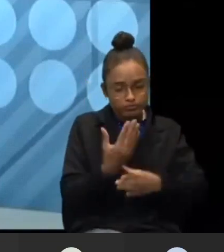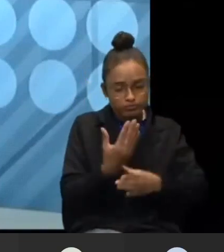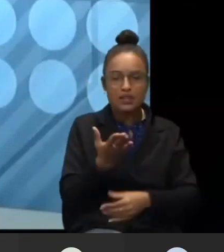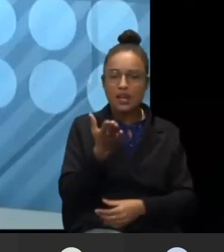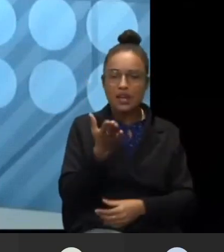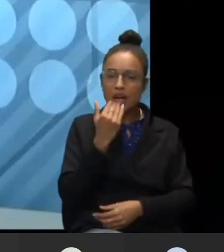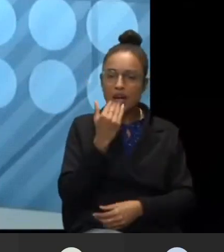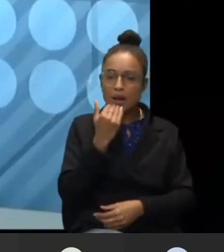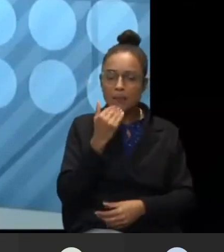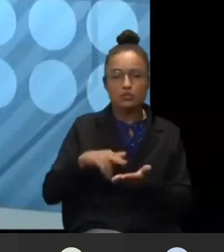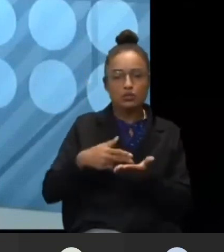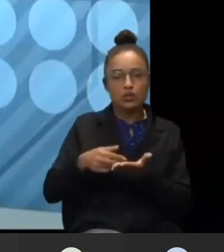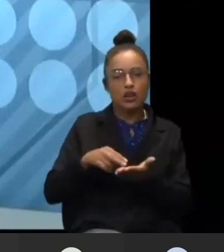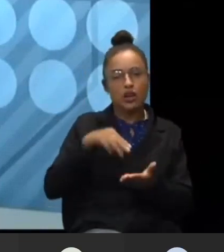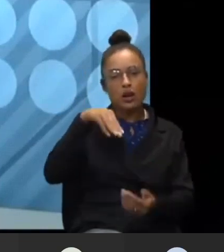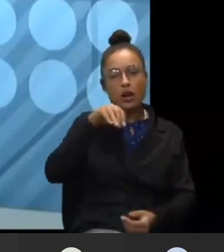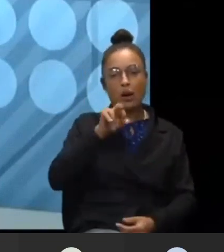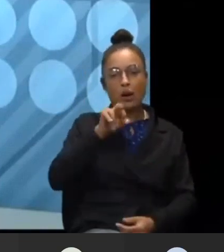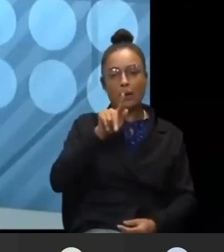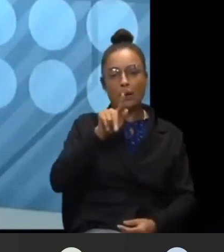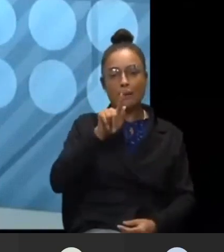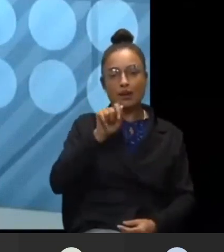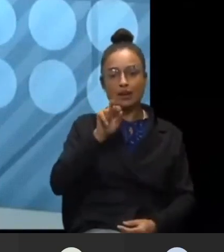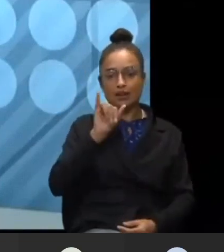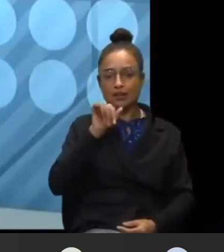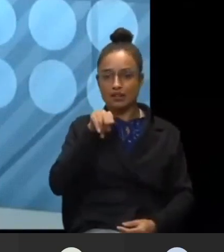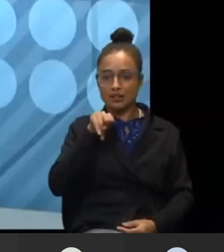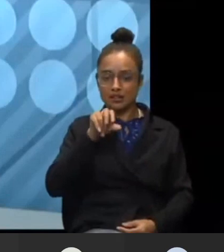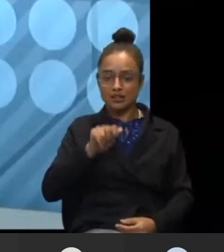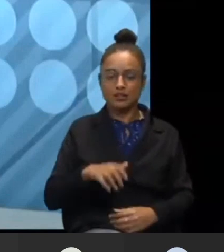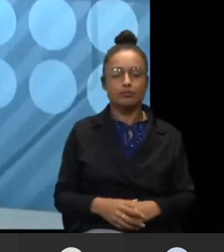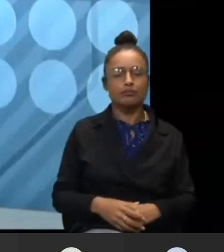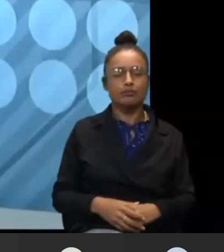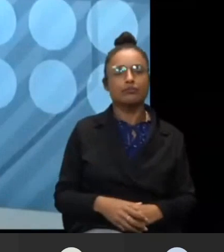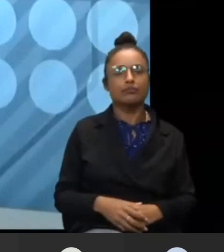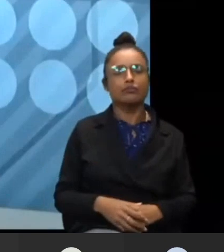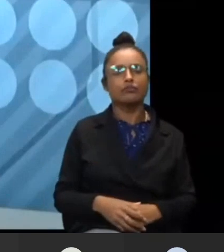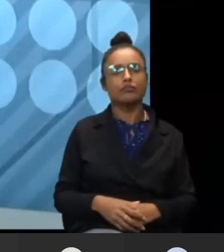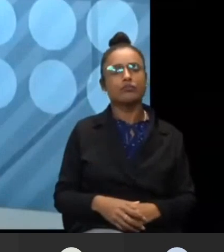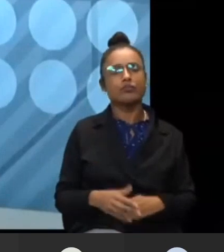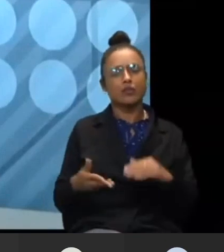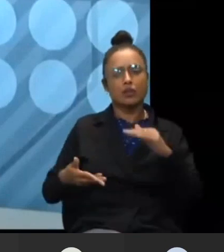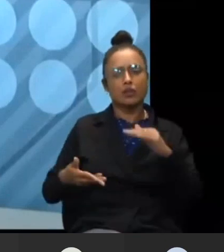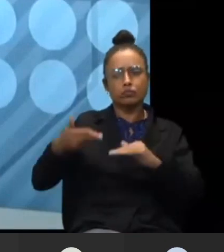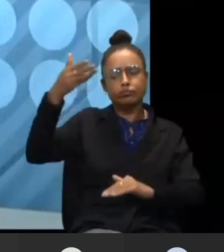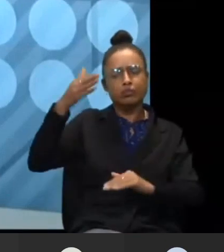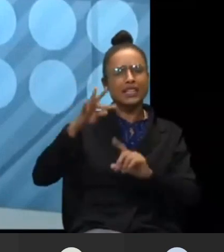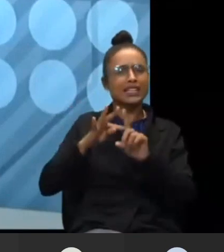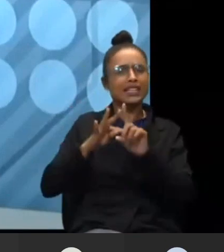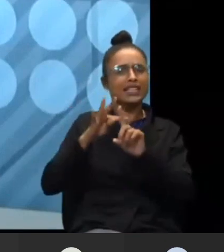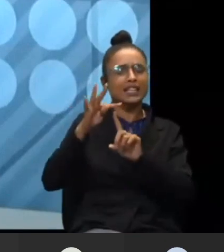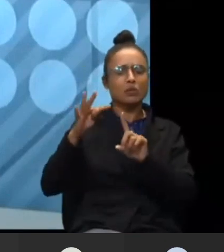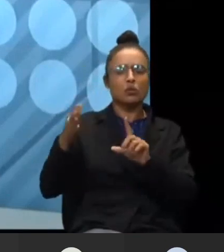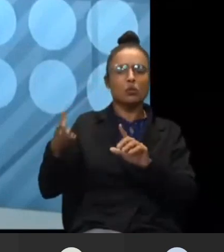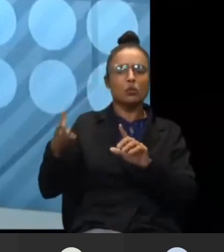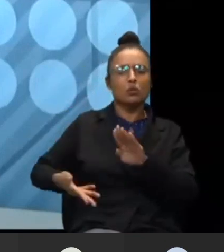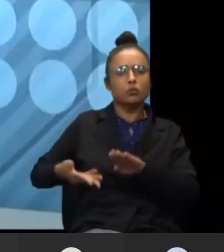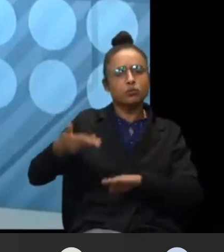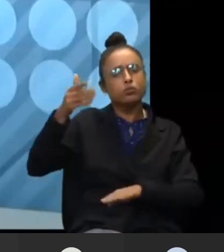que é um catalisador, que favorece com que ocorra esse processo, e elevada temperatura. Na presença de elevada